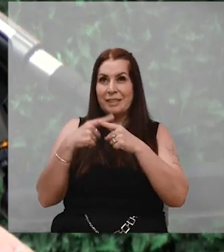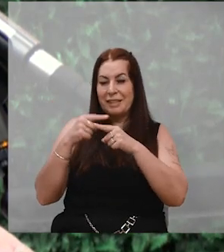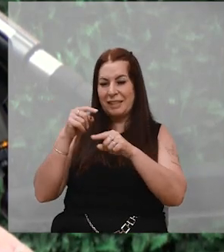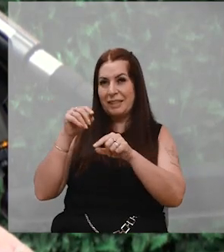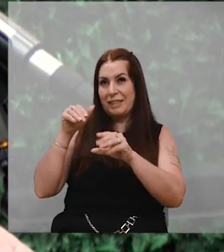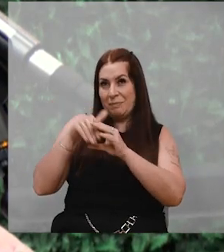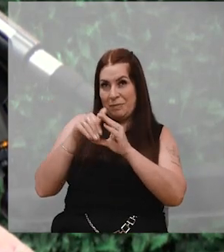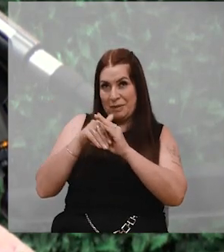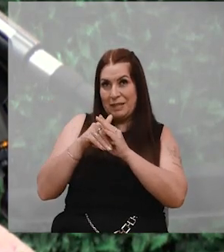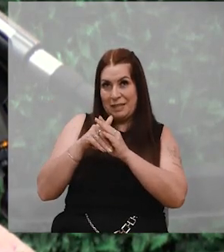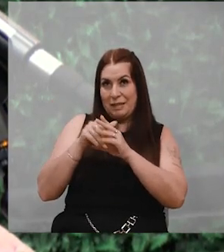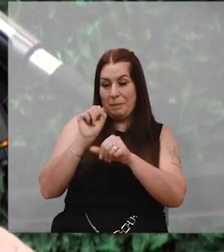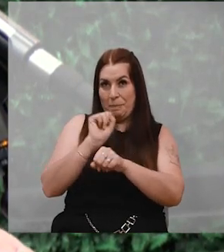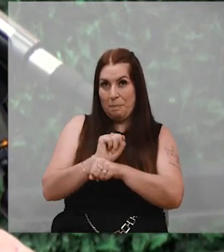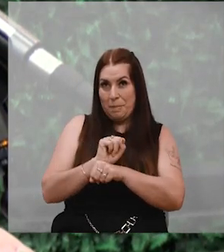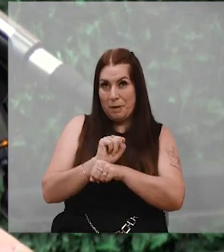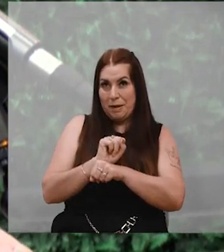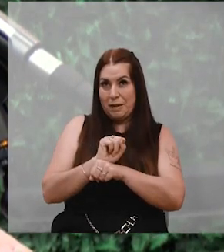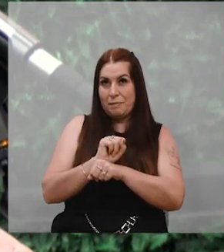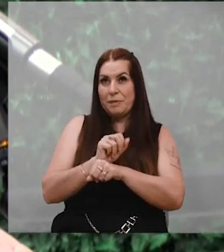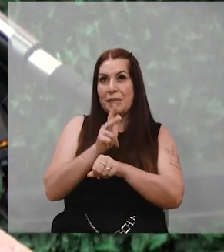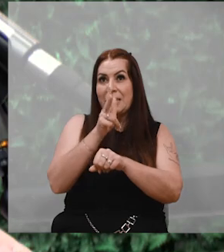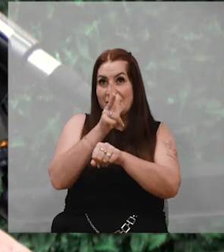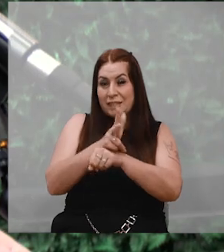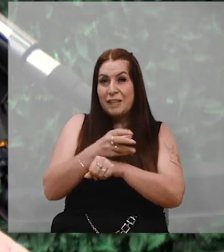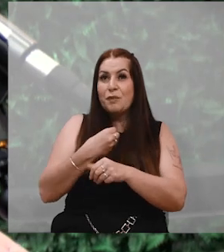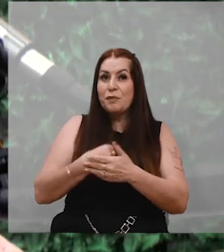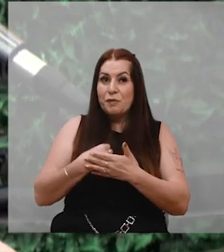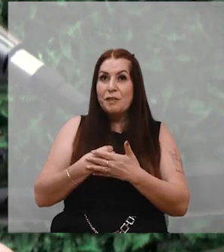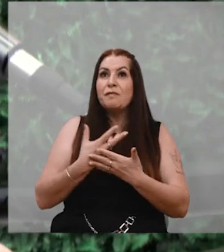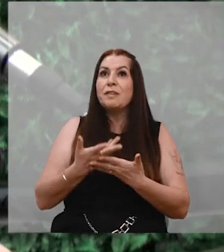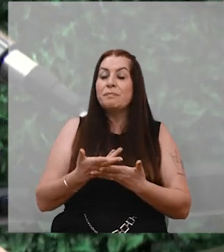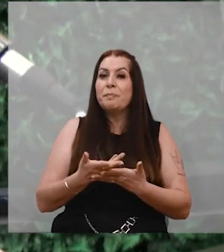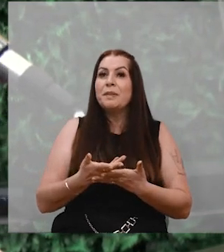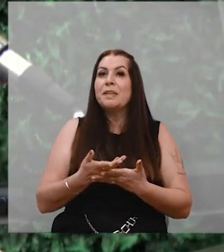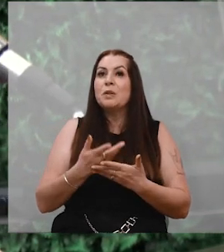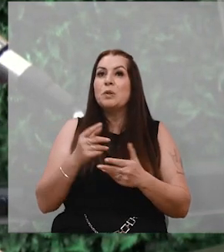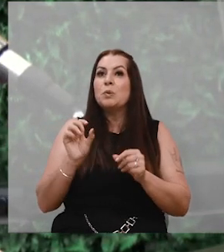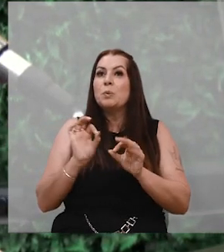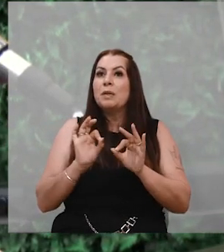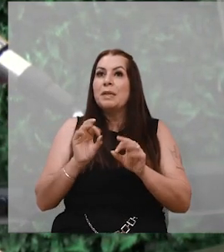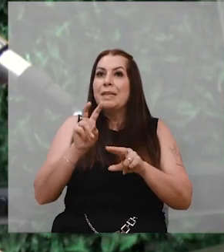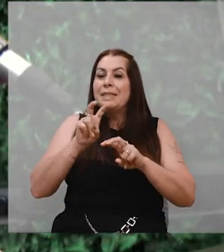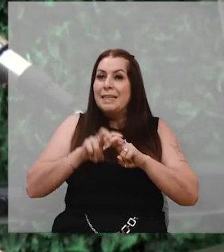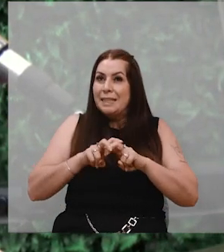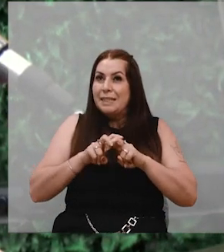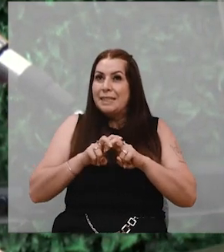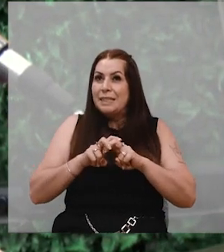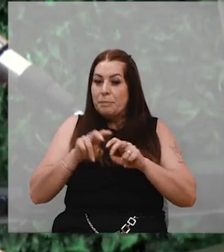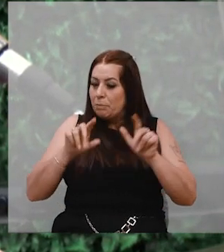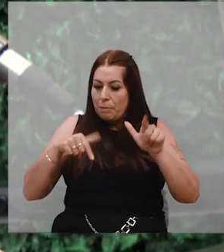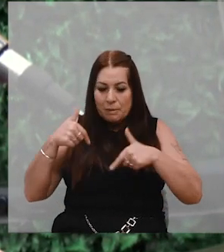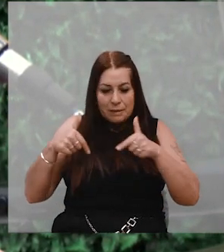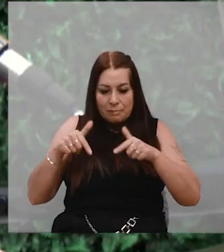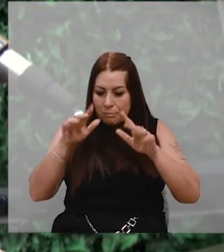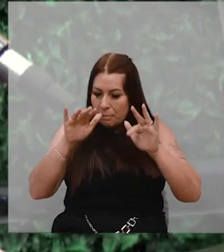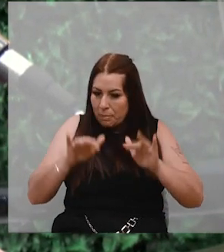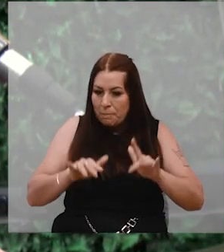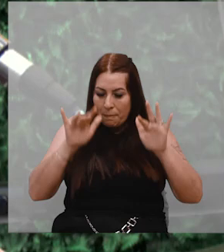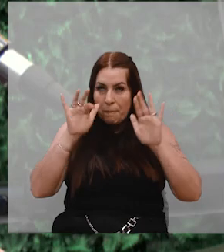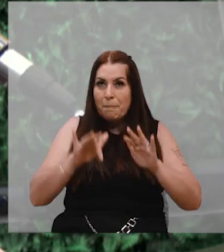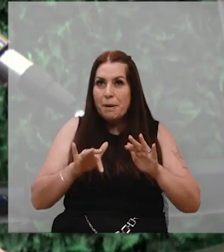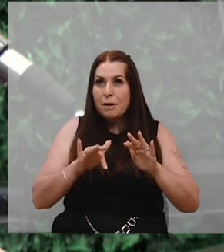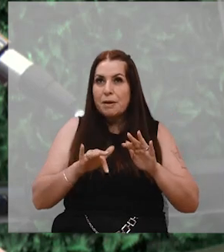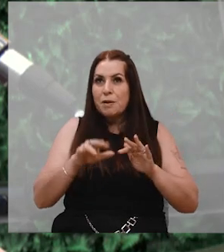eleições, porque a gente teve que parar as transmissões ao vivo. E aí, enquanto eu sentei lá para baixar a cabeça e escrever e